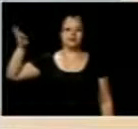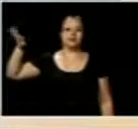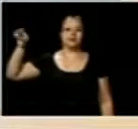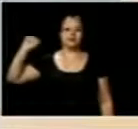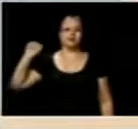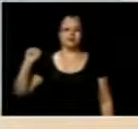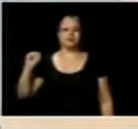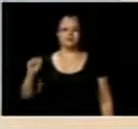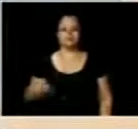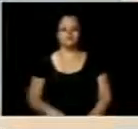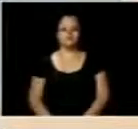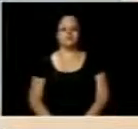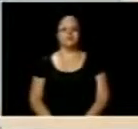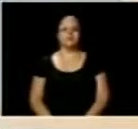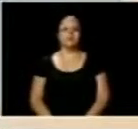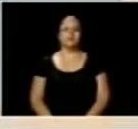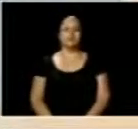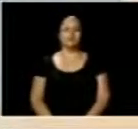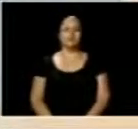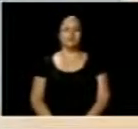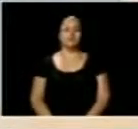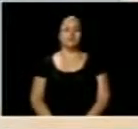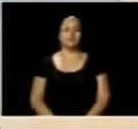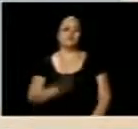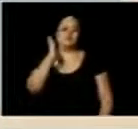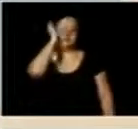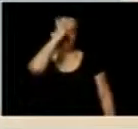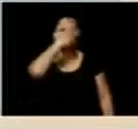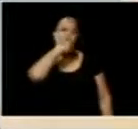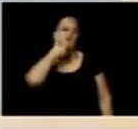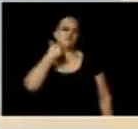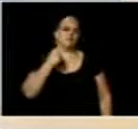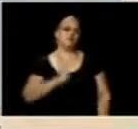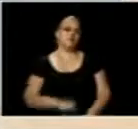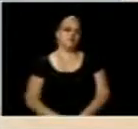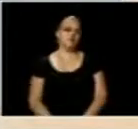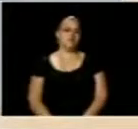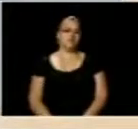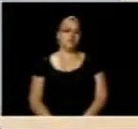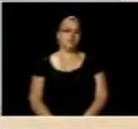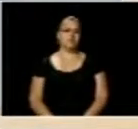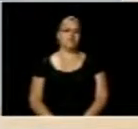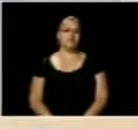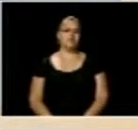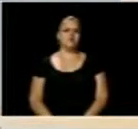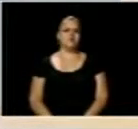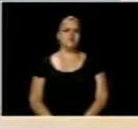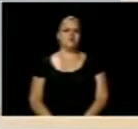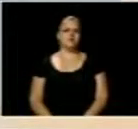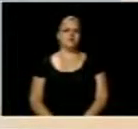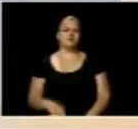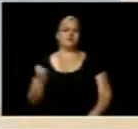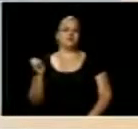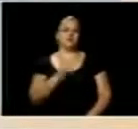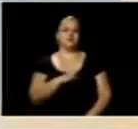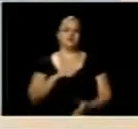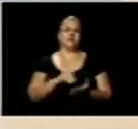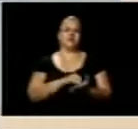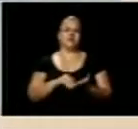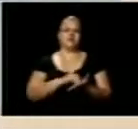Que beleza. Toda a sorte do mundo para a nova secretária. Mas fica